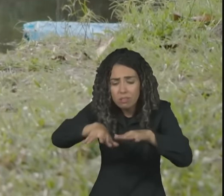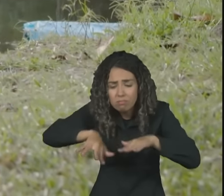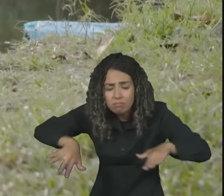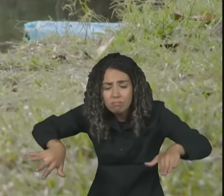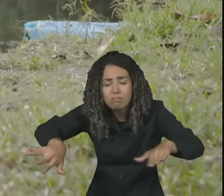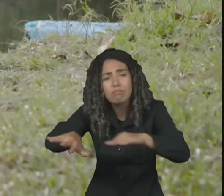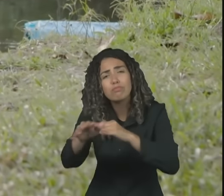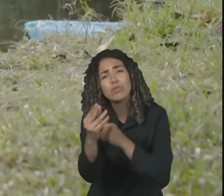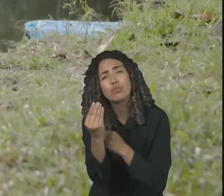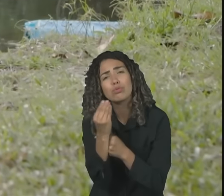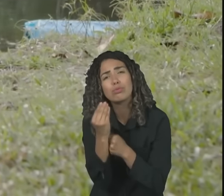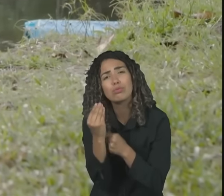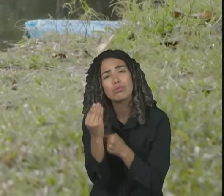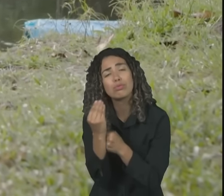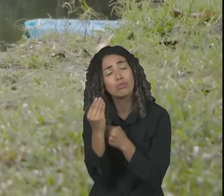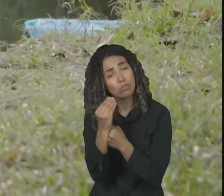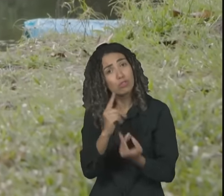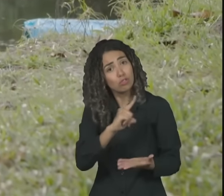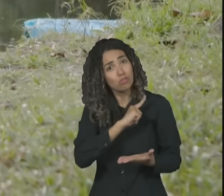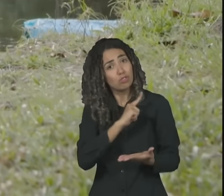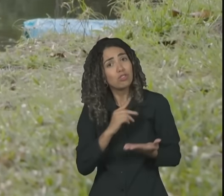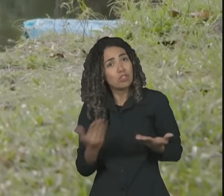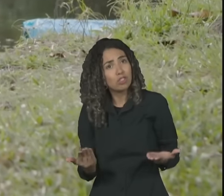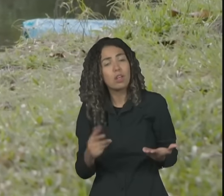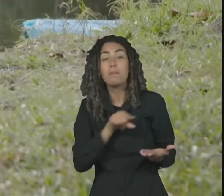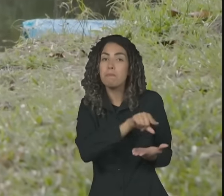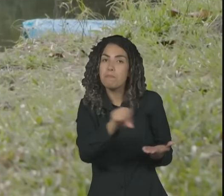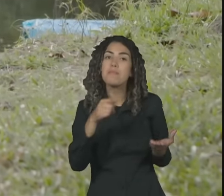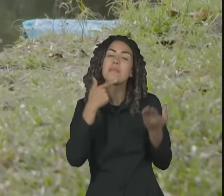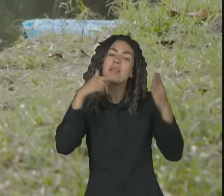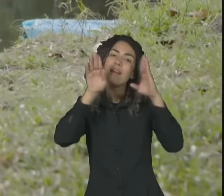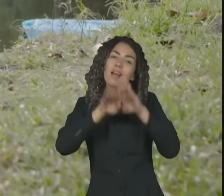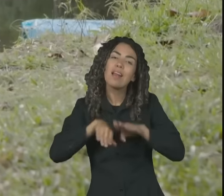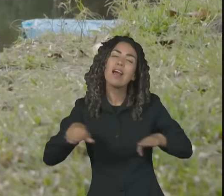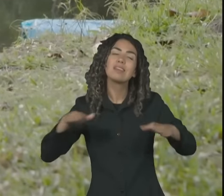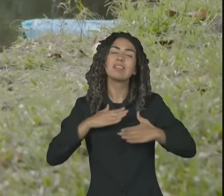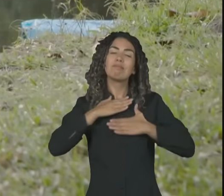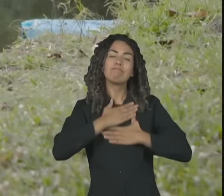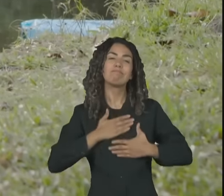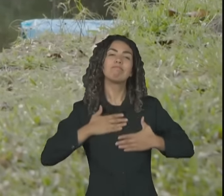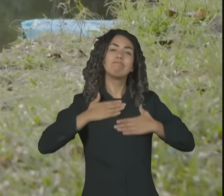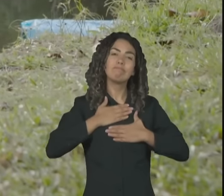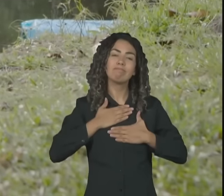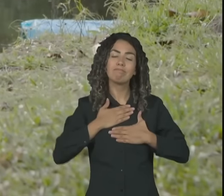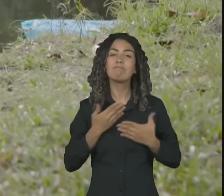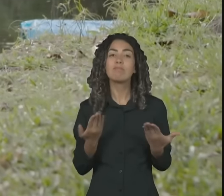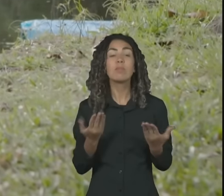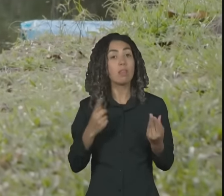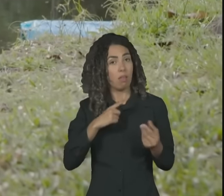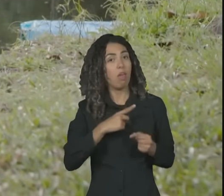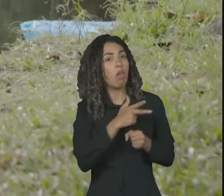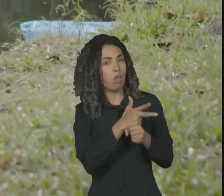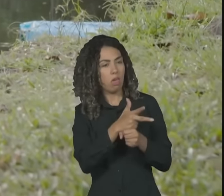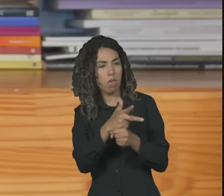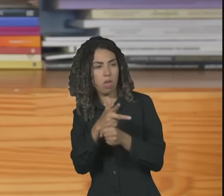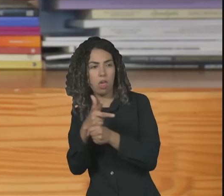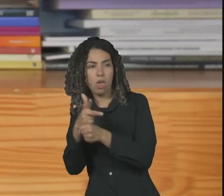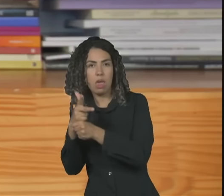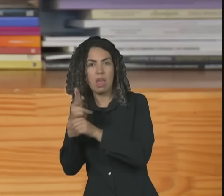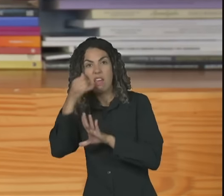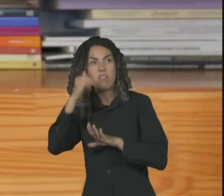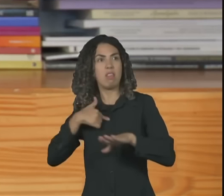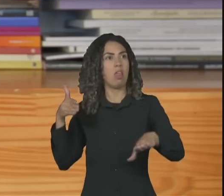Para que as crianças ficassem à vontade, o registro das imagens foi planejado com cuidado.